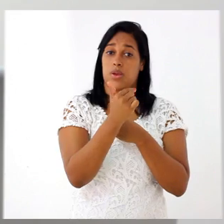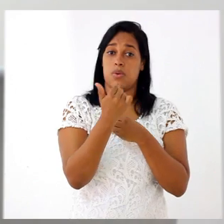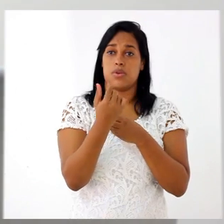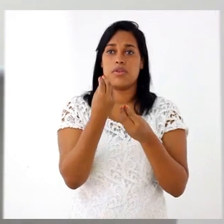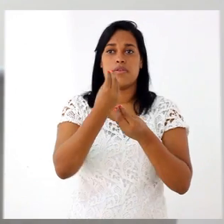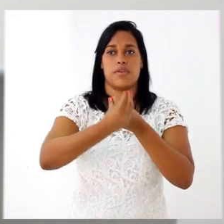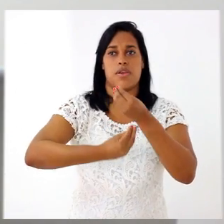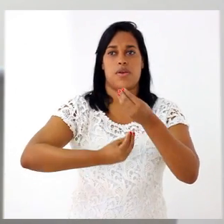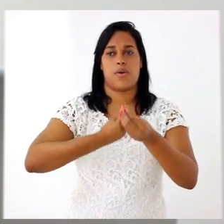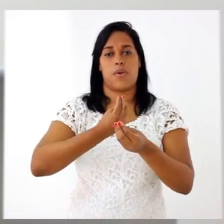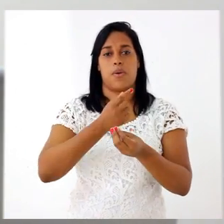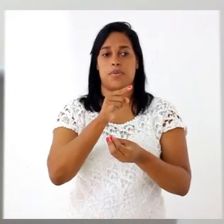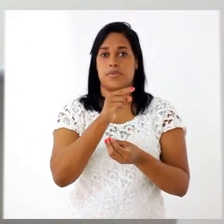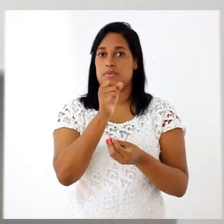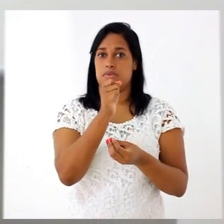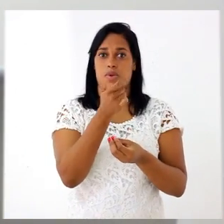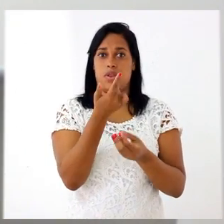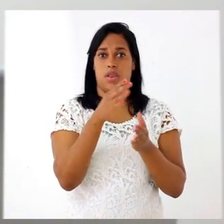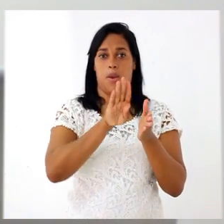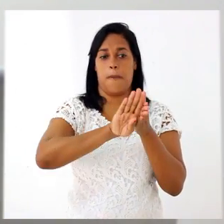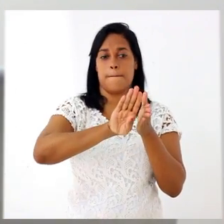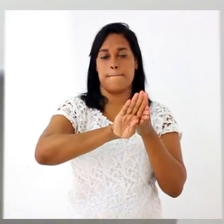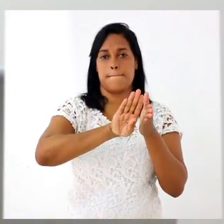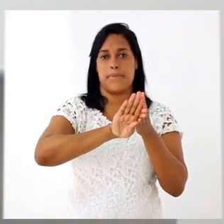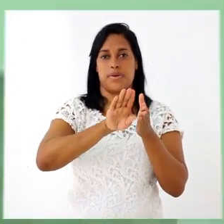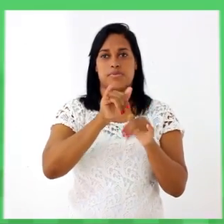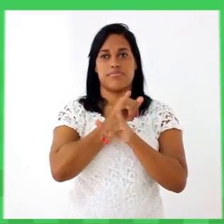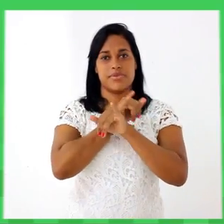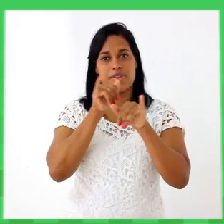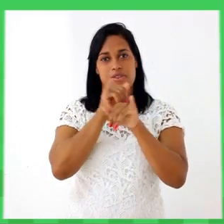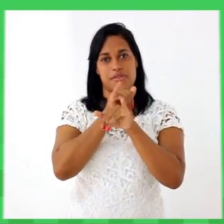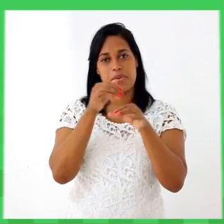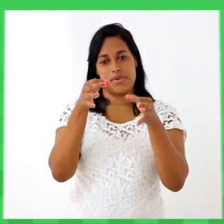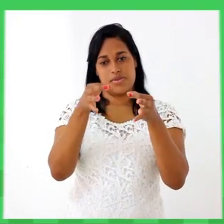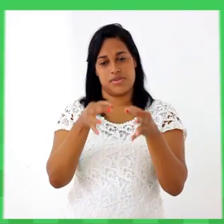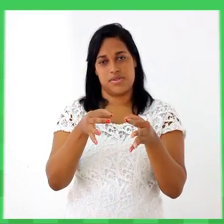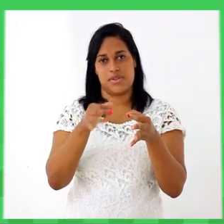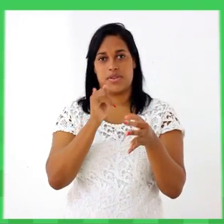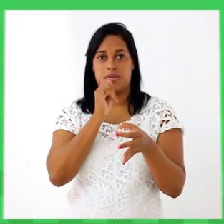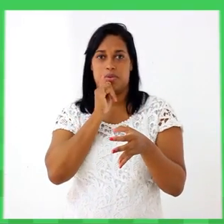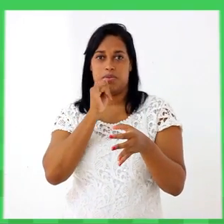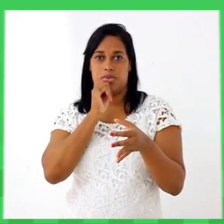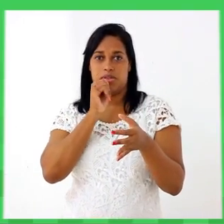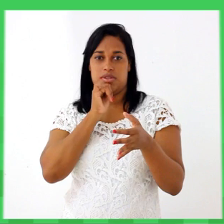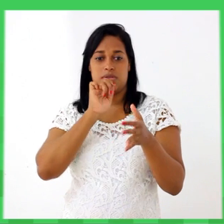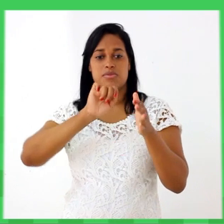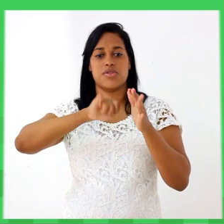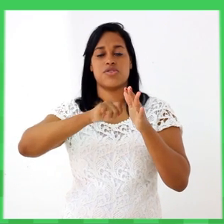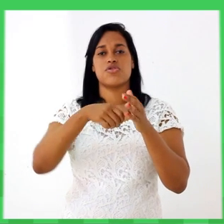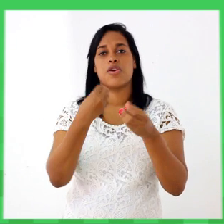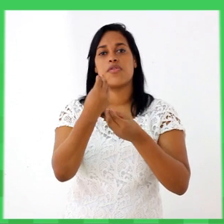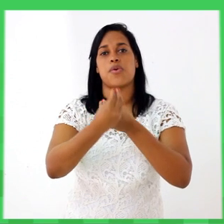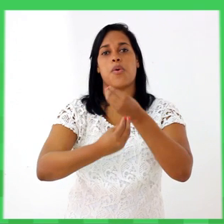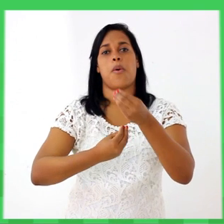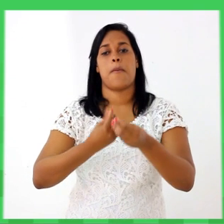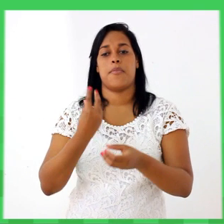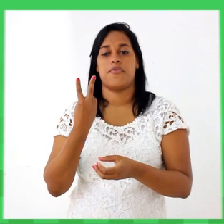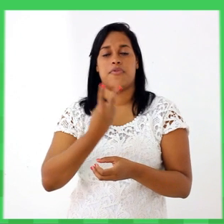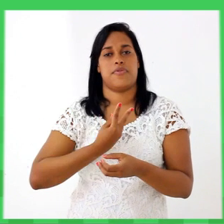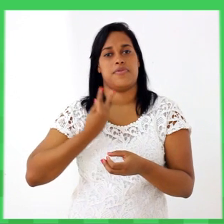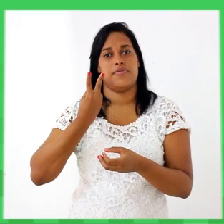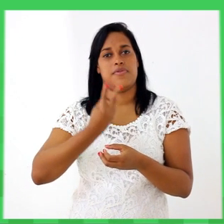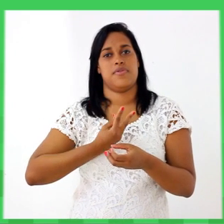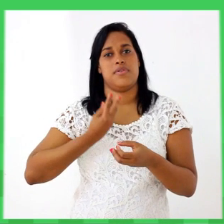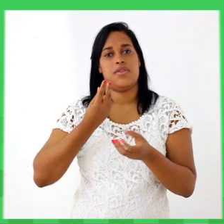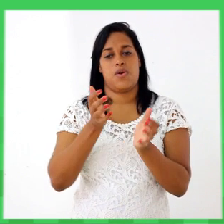ter um banco de dados consistente. Uma chave é um atributo que possua valor único no conjunto